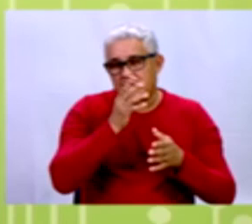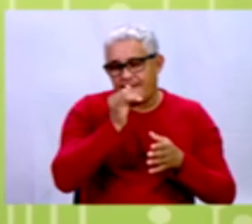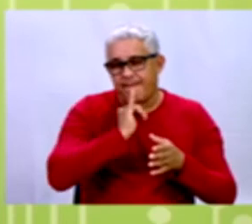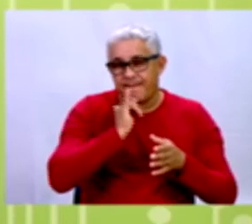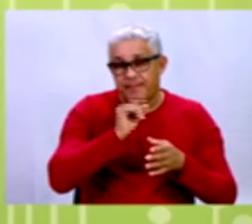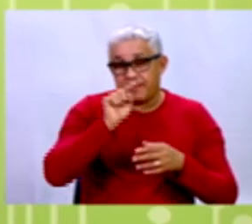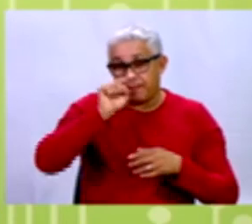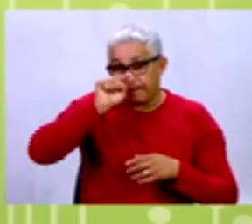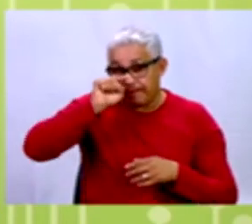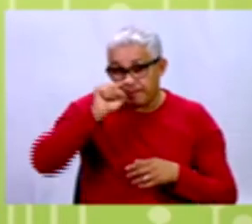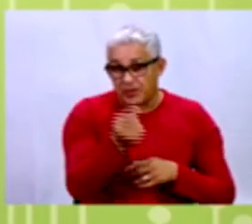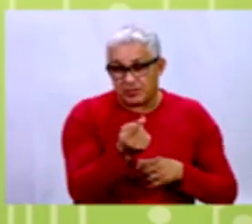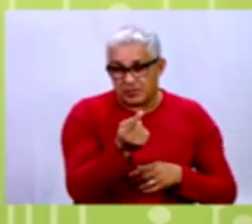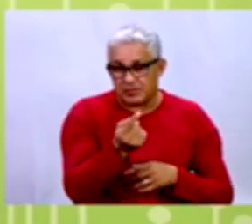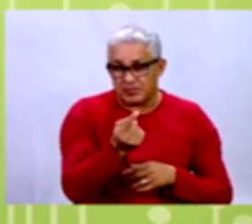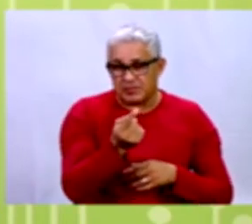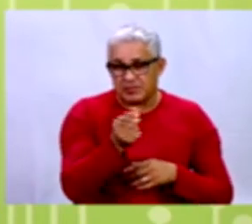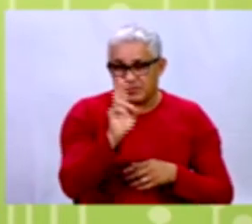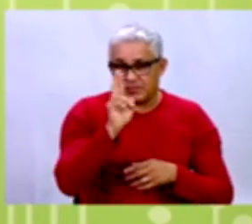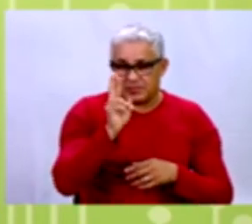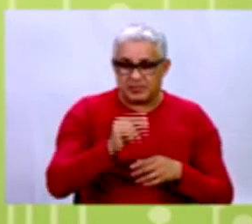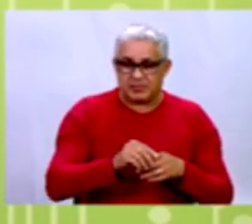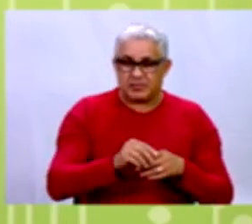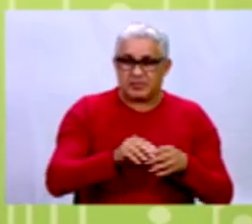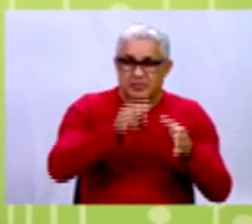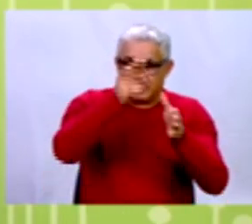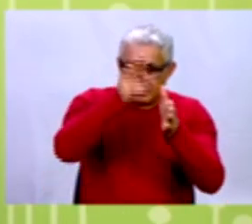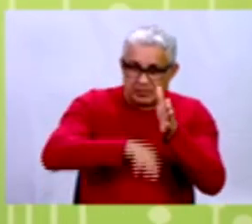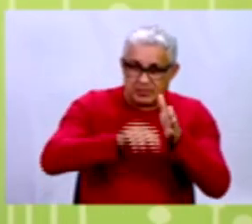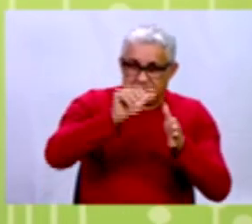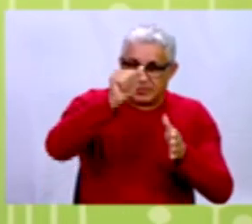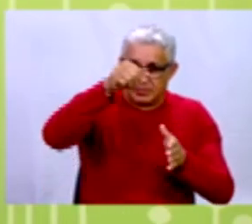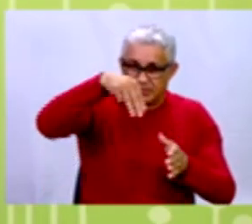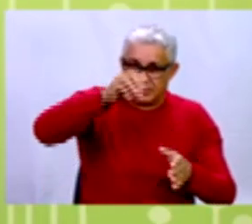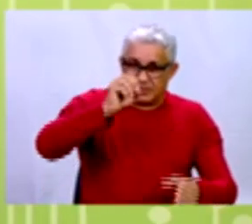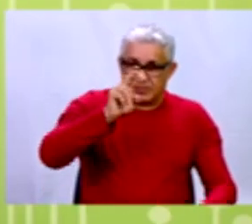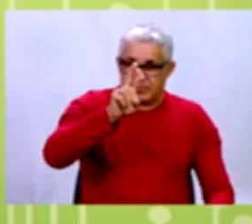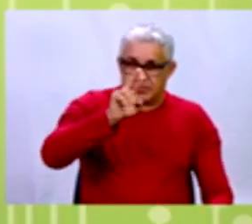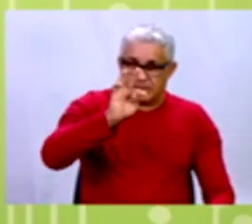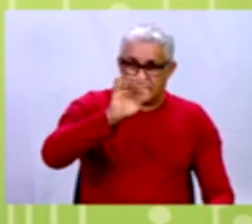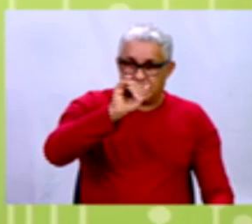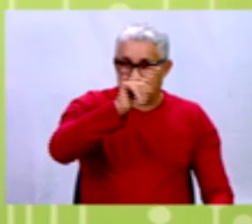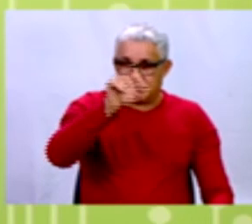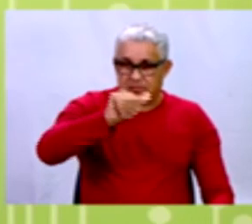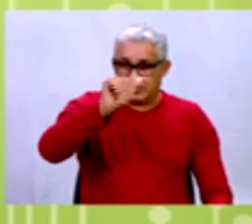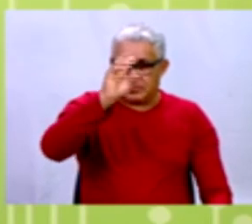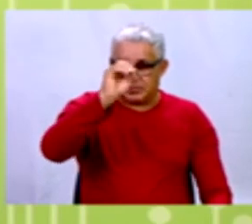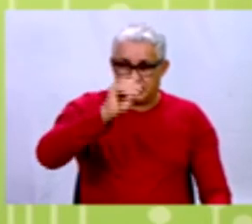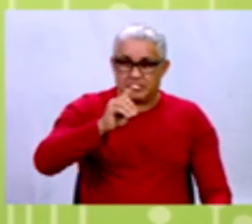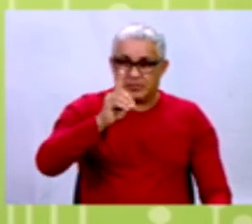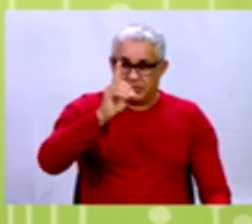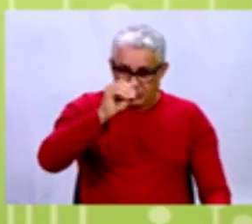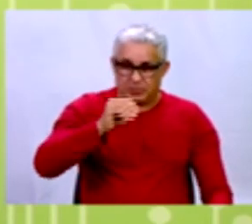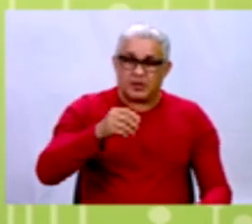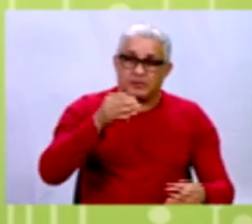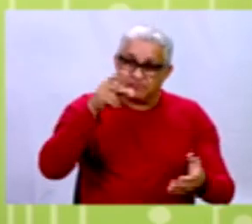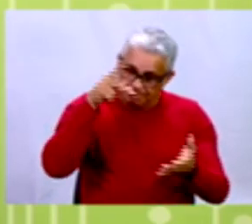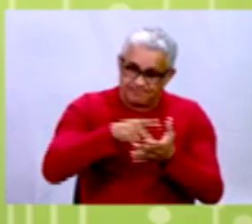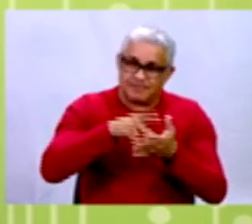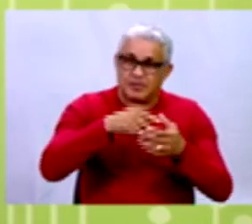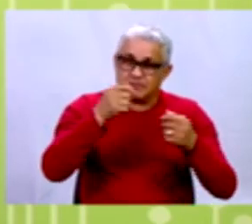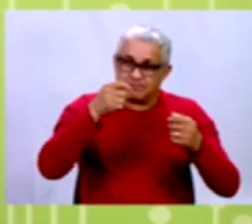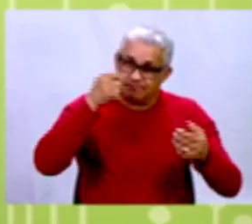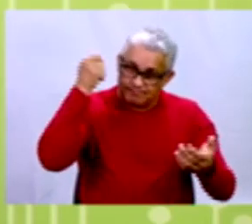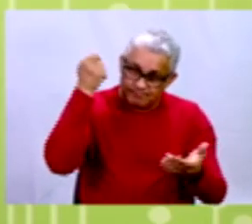sendo amortizado. Quando a gente fala que está sendo amortizado, é o que a gente realmente está pagando do bem. Então, esses R$ 1.000 é o que eu